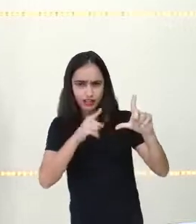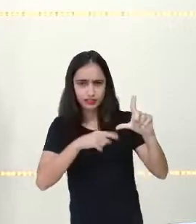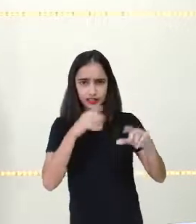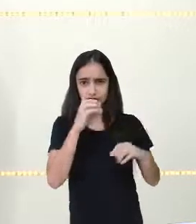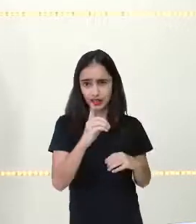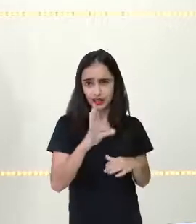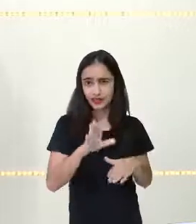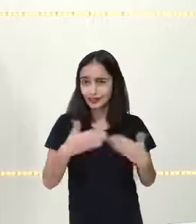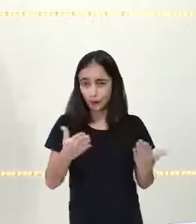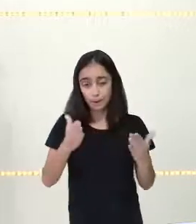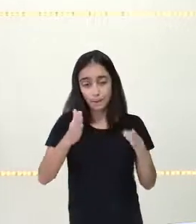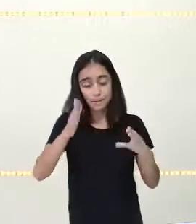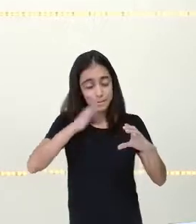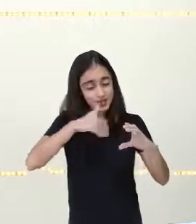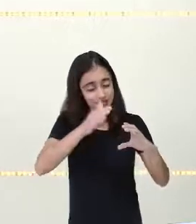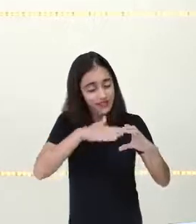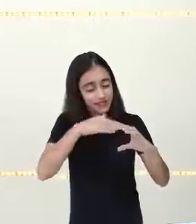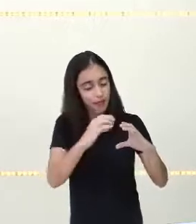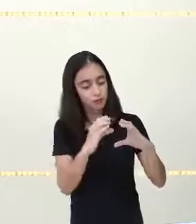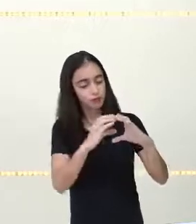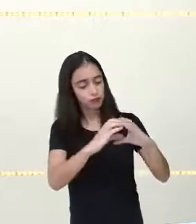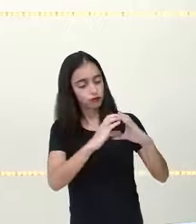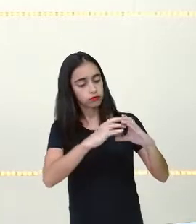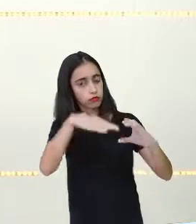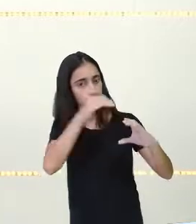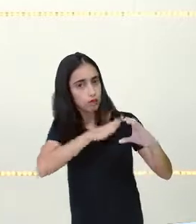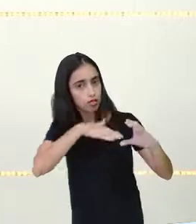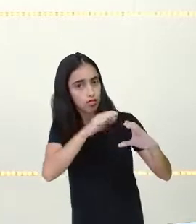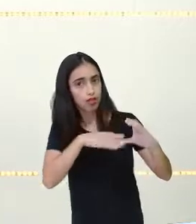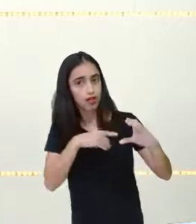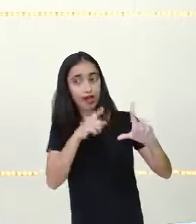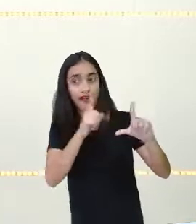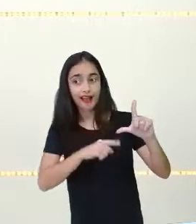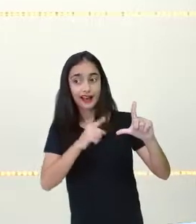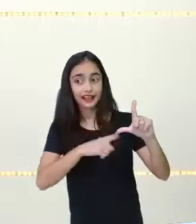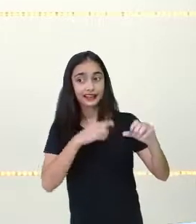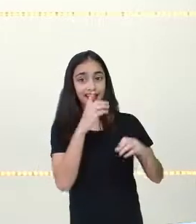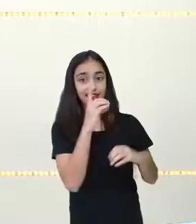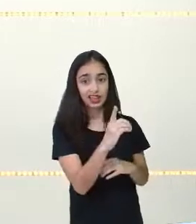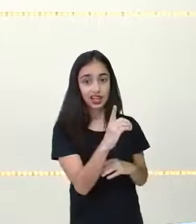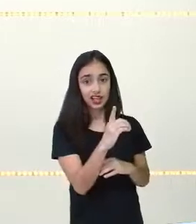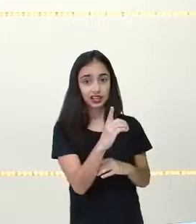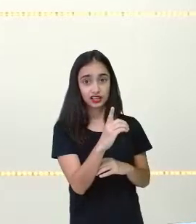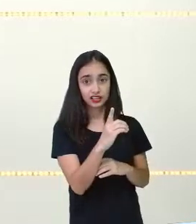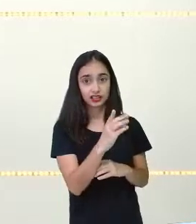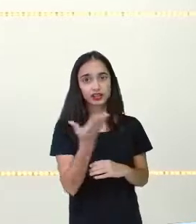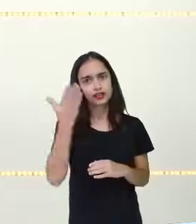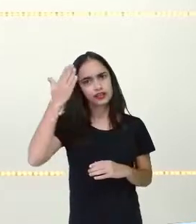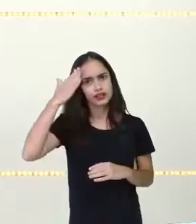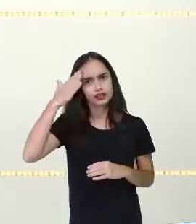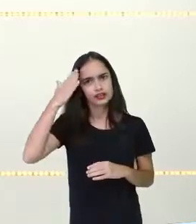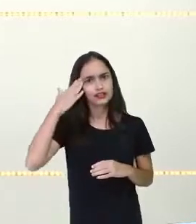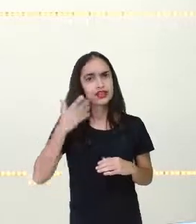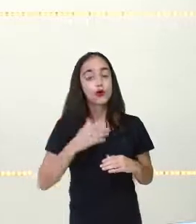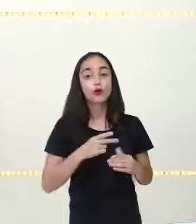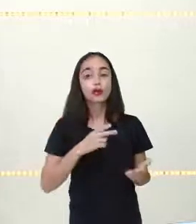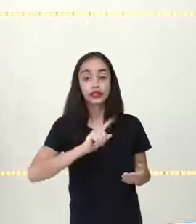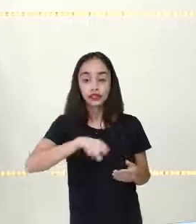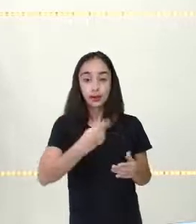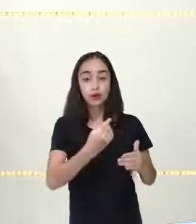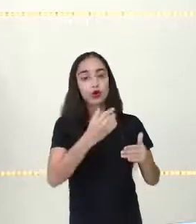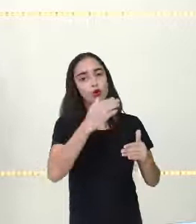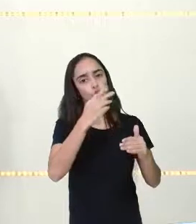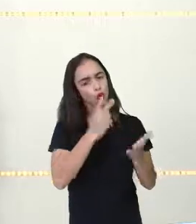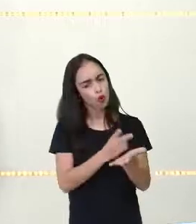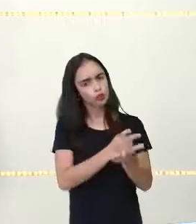de não é para pintar e quando for a próxima questão já não responde aqui vai respondendo abaixo questão